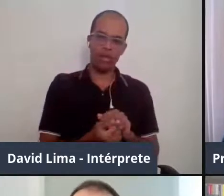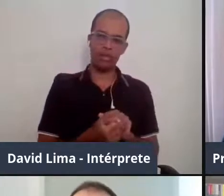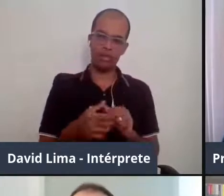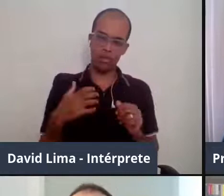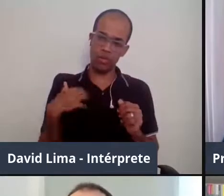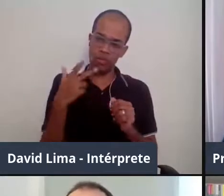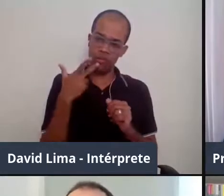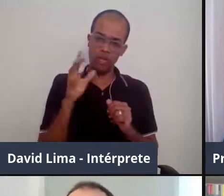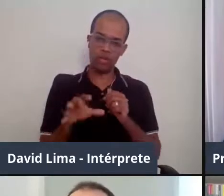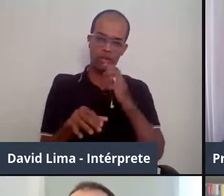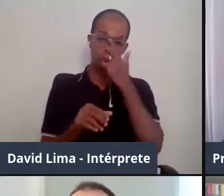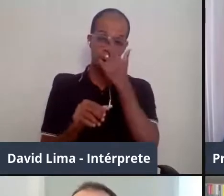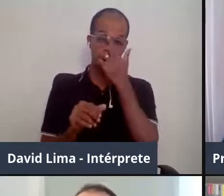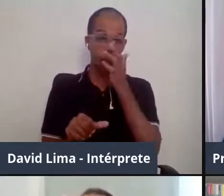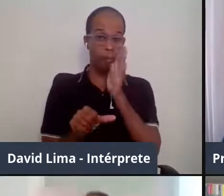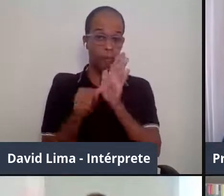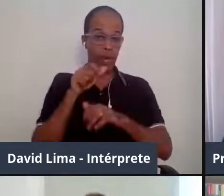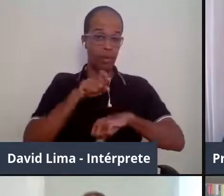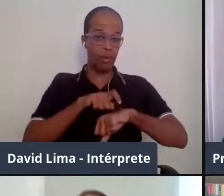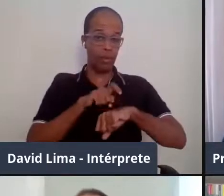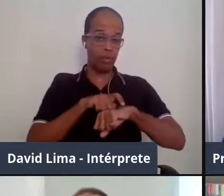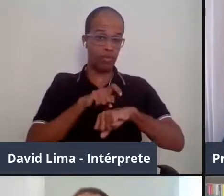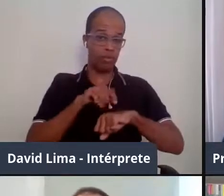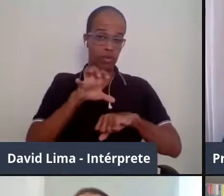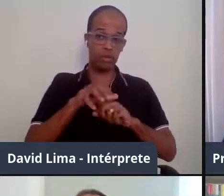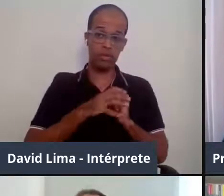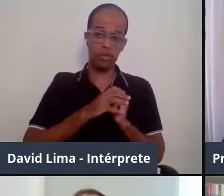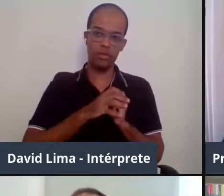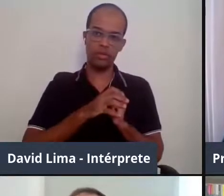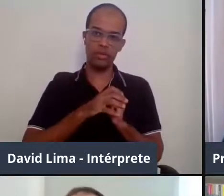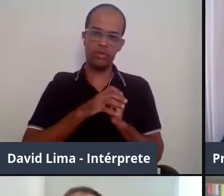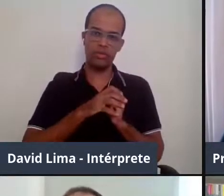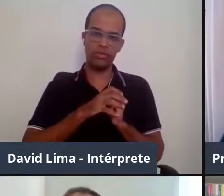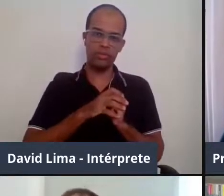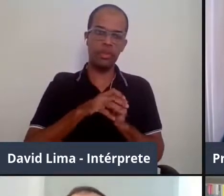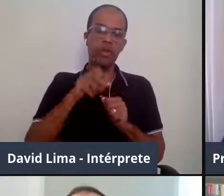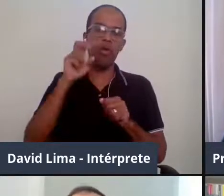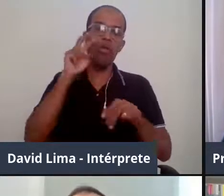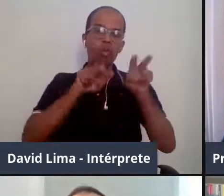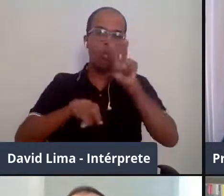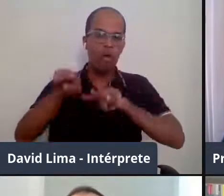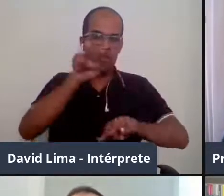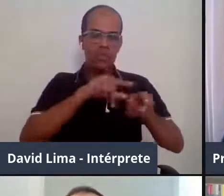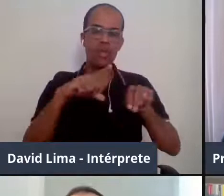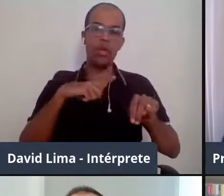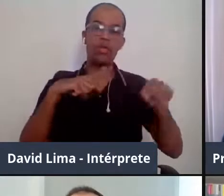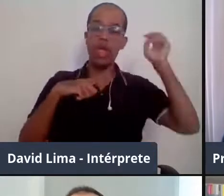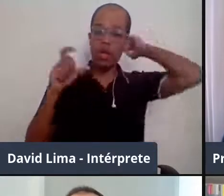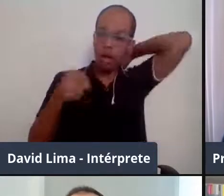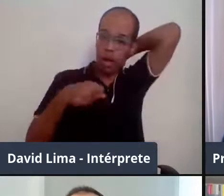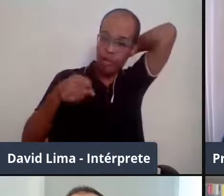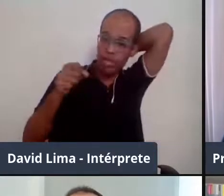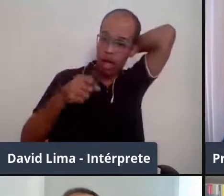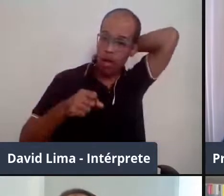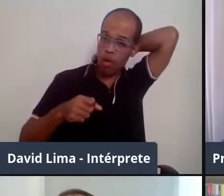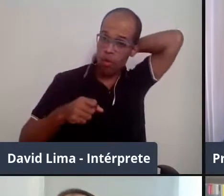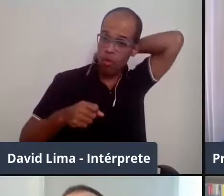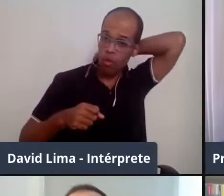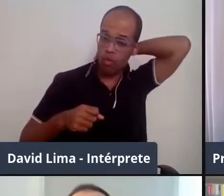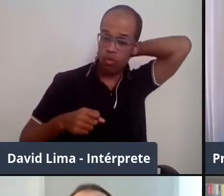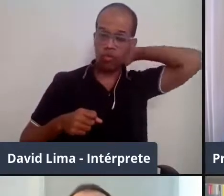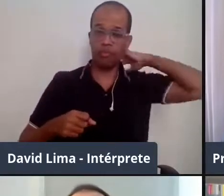contribuição, primeira, nesse primeiro momento, isto. Ter uma visão geral, temos um bom capital sobre essa questão da migração,